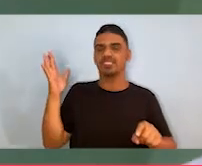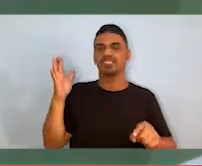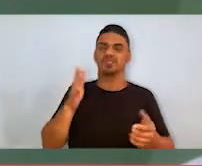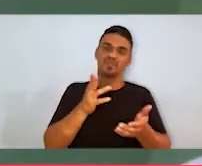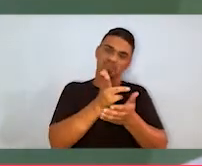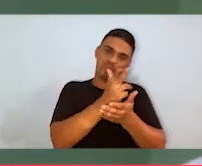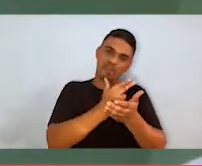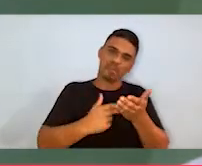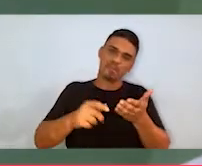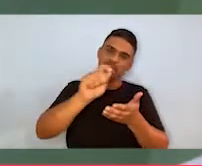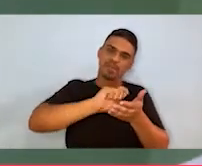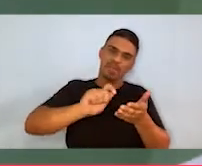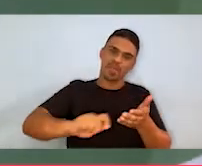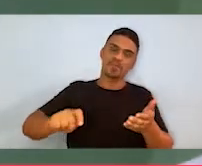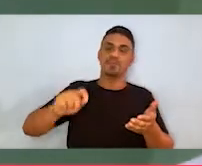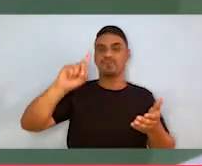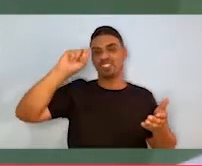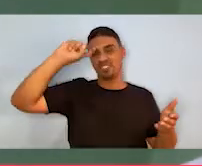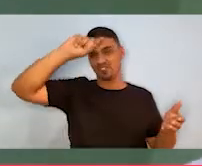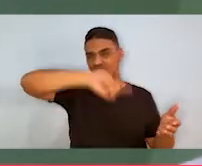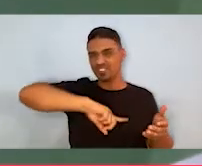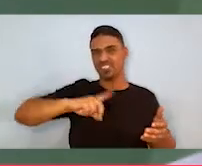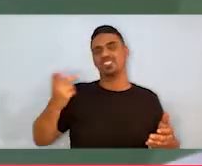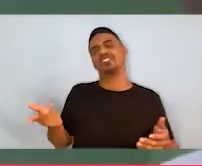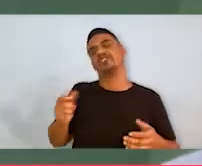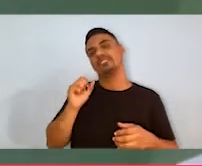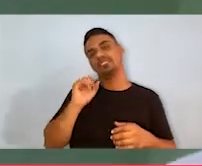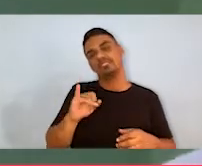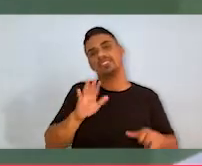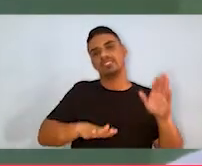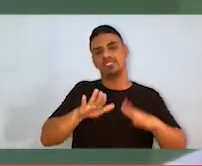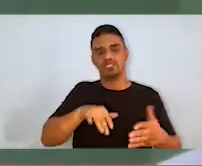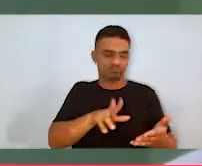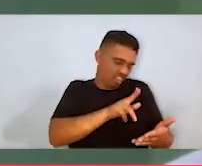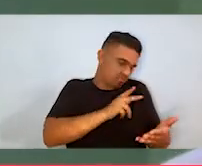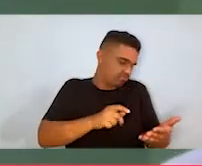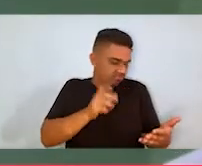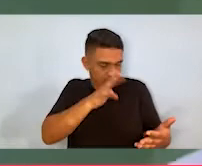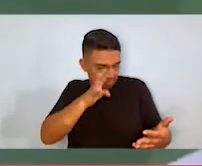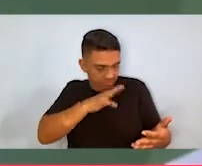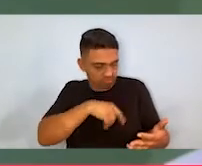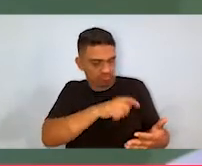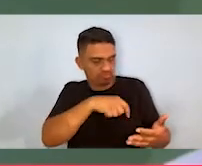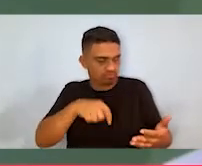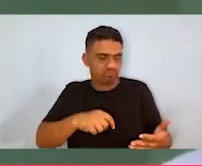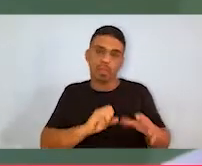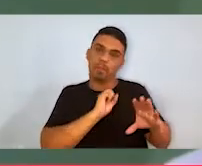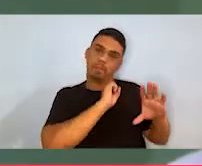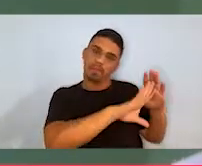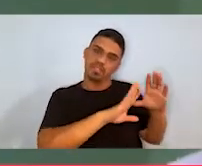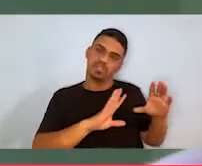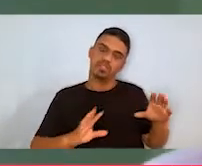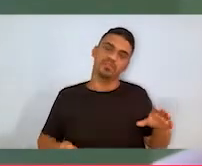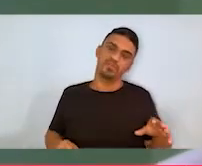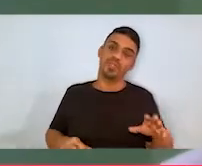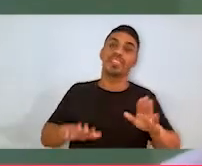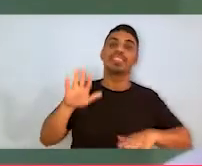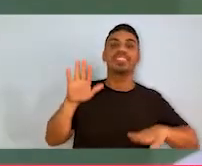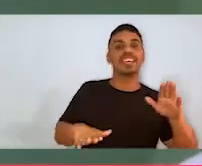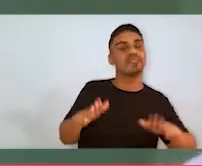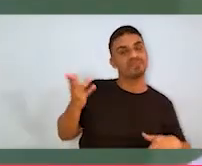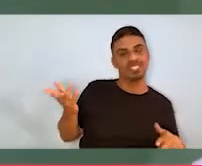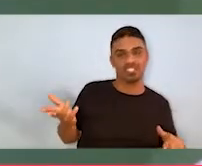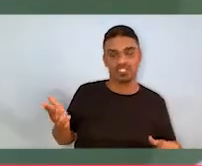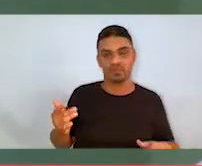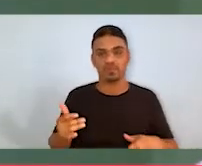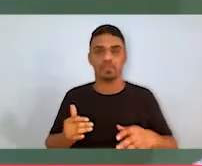vezes eu faço, às vezes eu tiro uma foto do caderno de desenho, mano, se eu tiver presencial, eu vou lá, rabisco. Mas se eu estou online, a pessoa fala, tá, faz. Então,